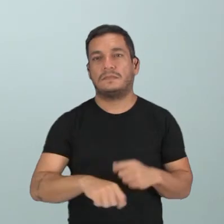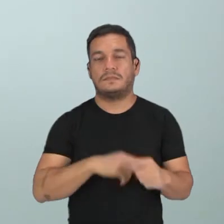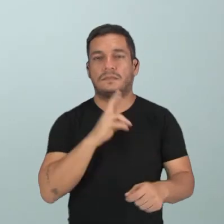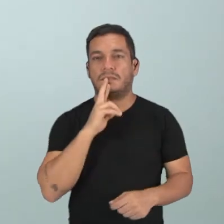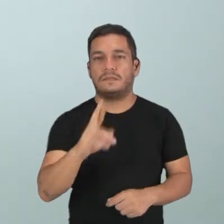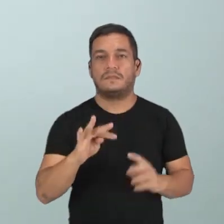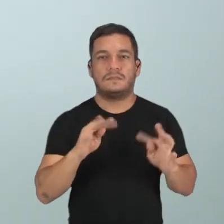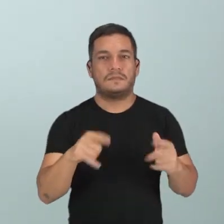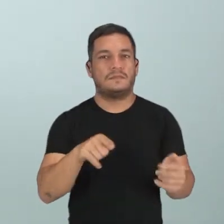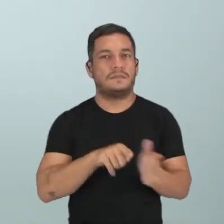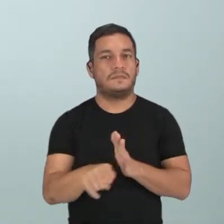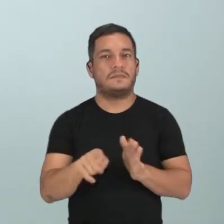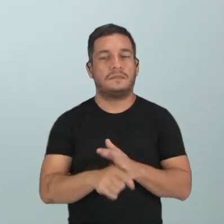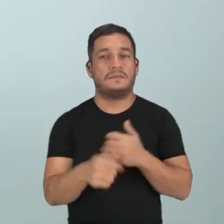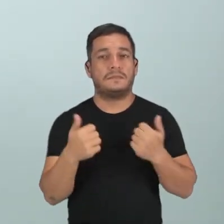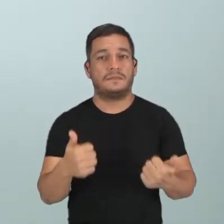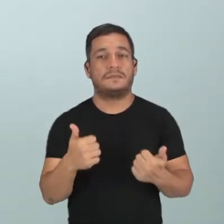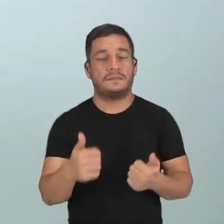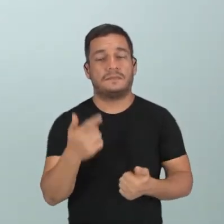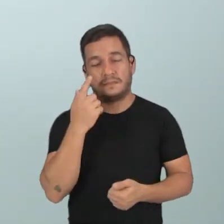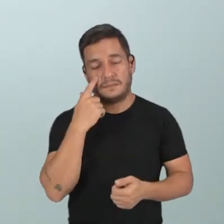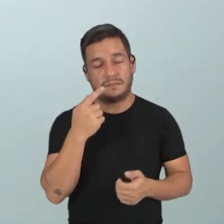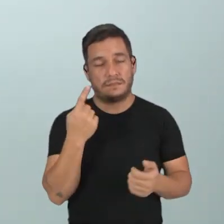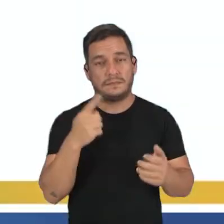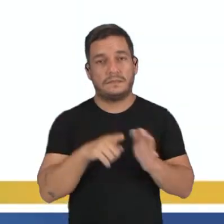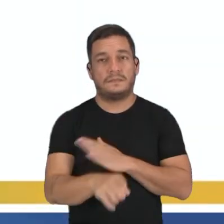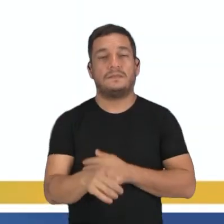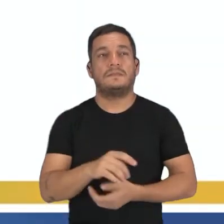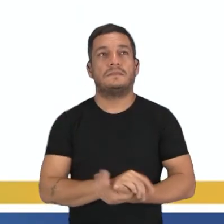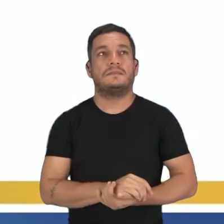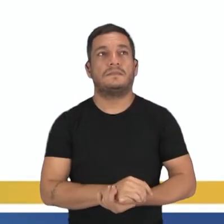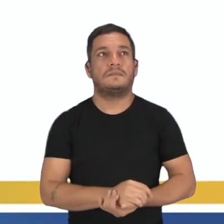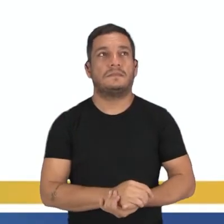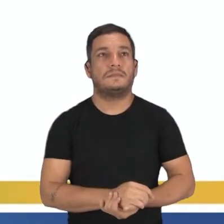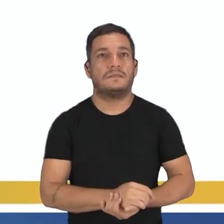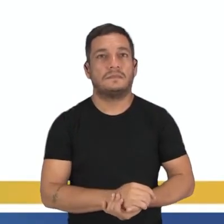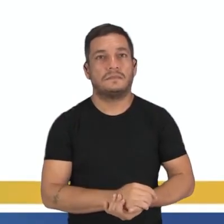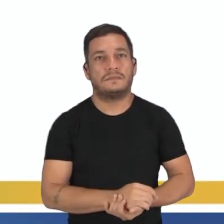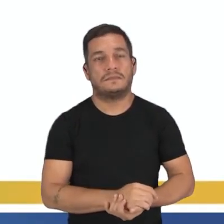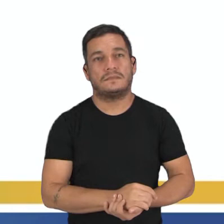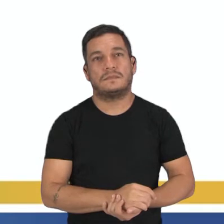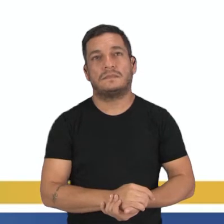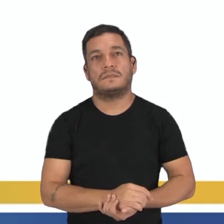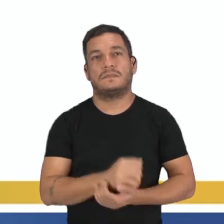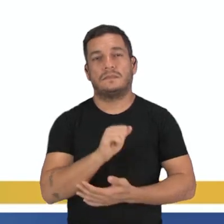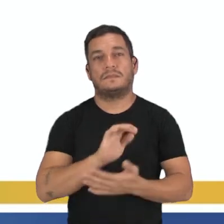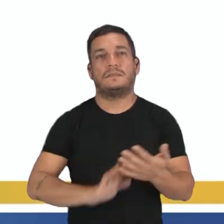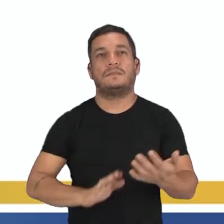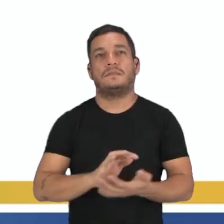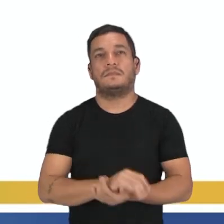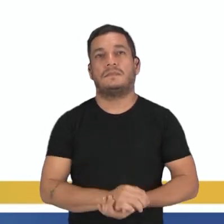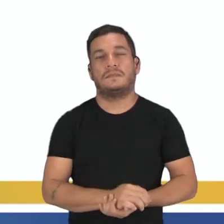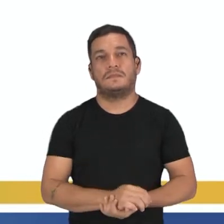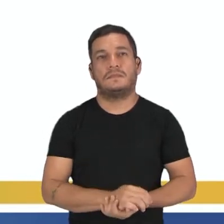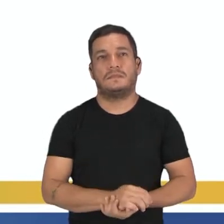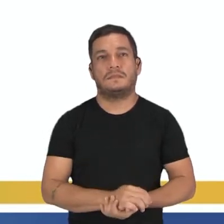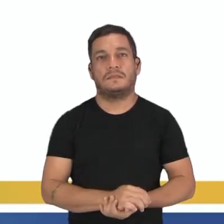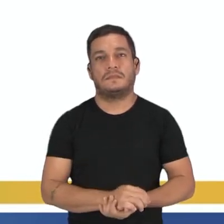capaz de responder a todas como perfeição vamos lá a primeira questão a atividade